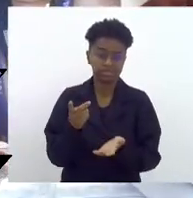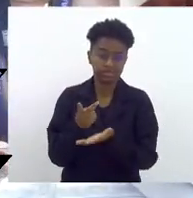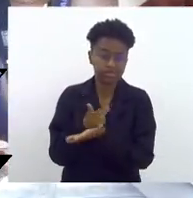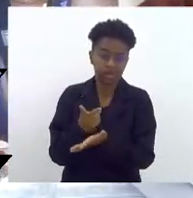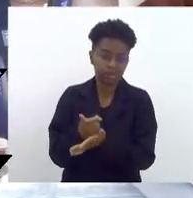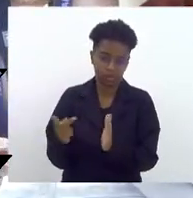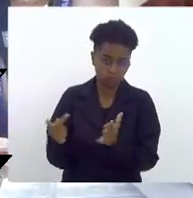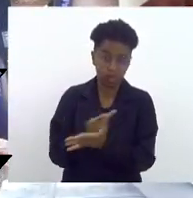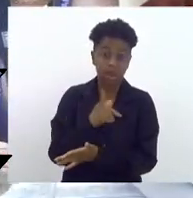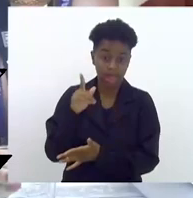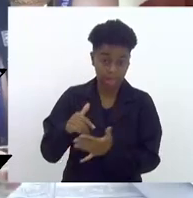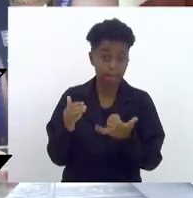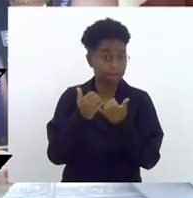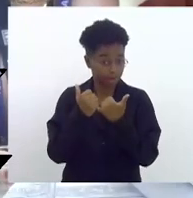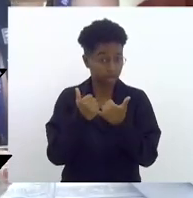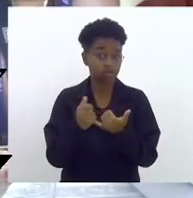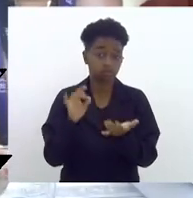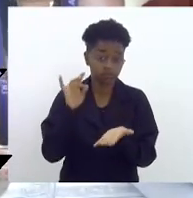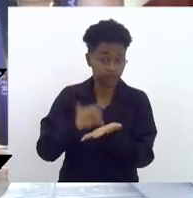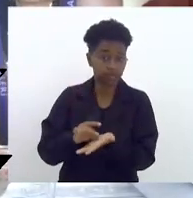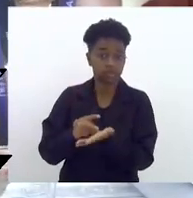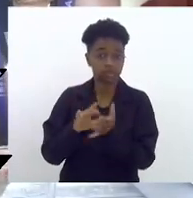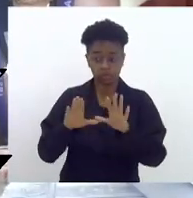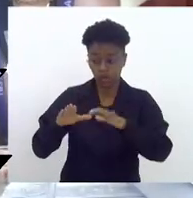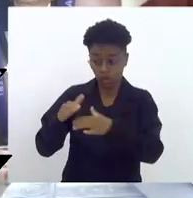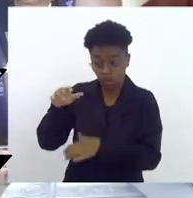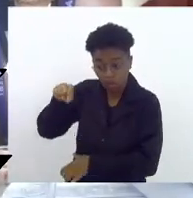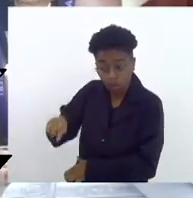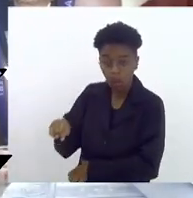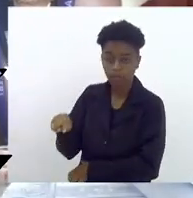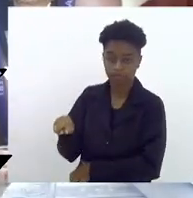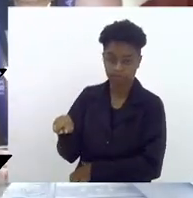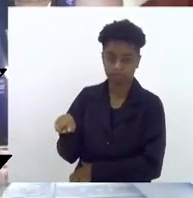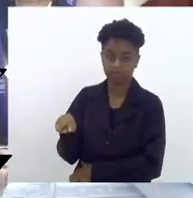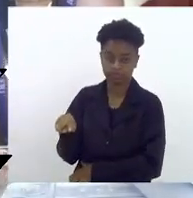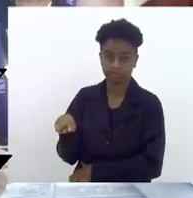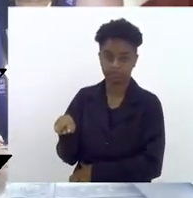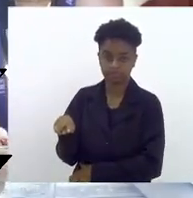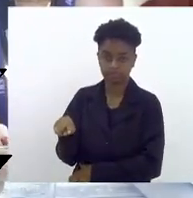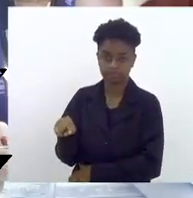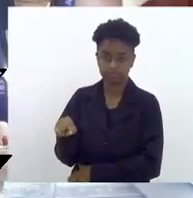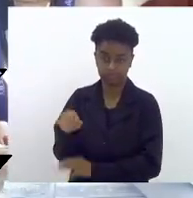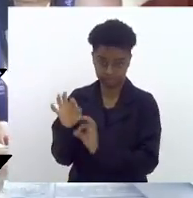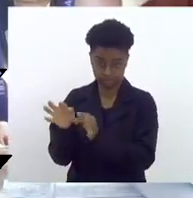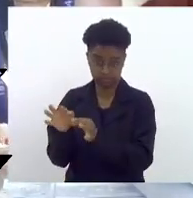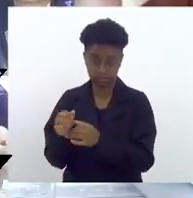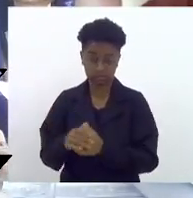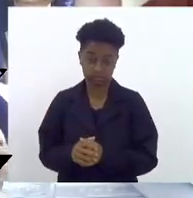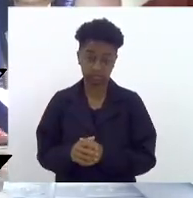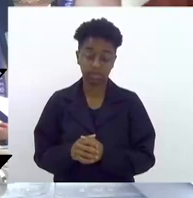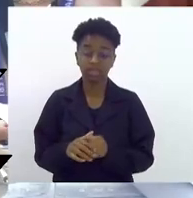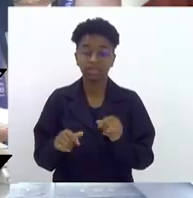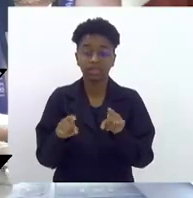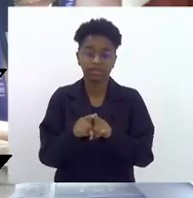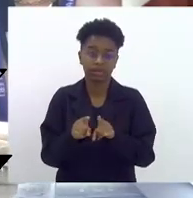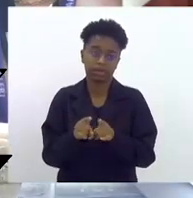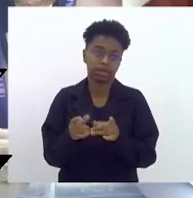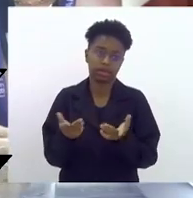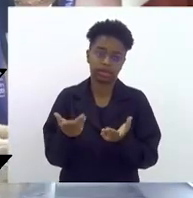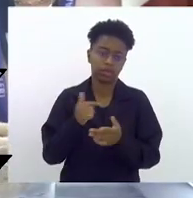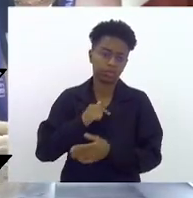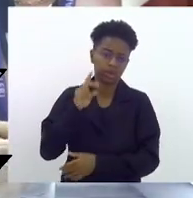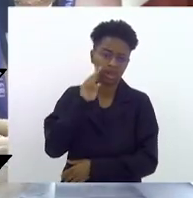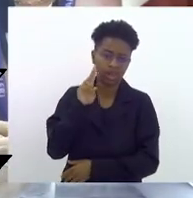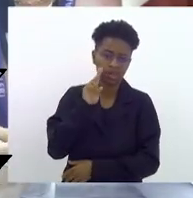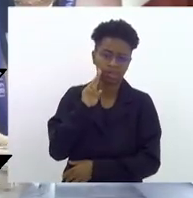é um patrimônio é um patrimônio de fato para aquela comunidade não é aquela comunidade assim como eu me lembro